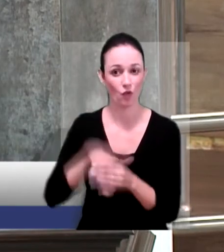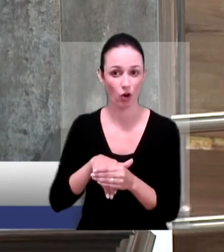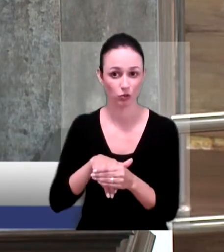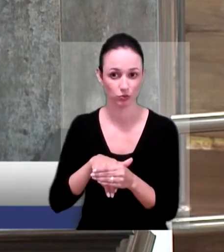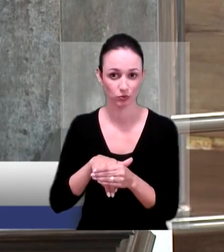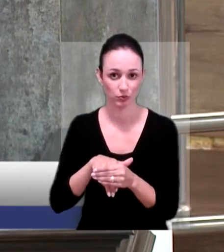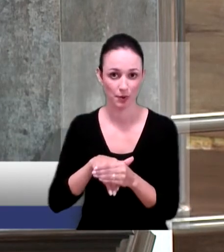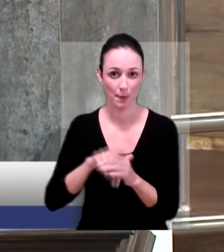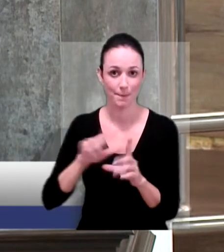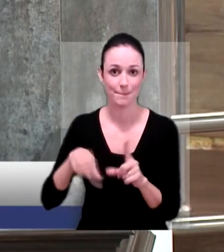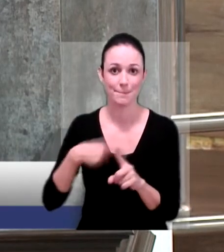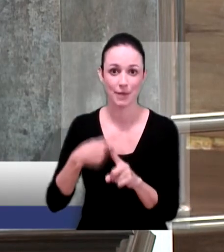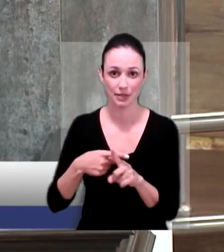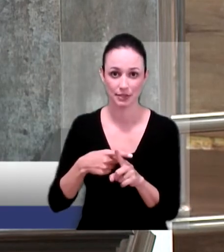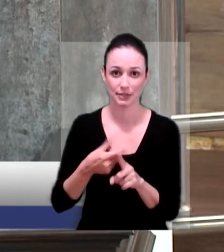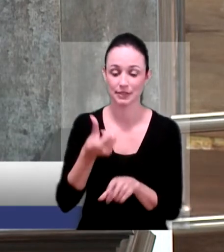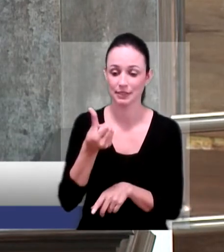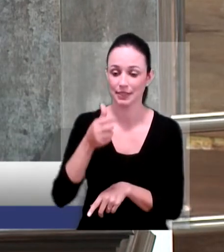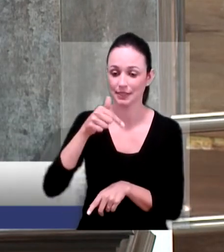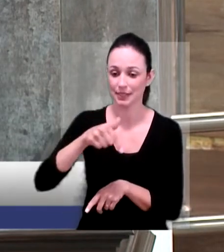totalizando 677 votos.